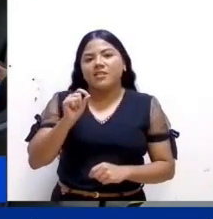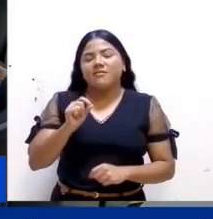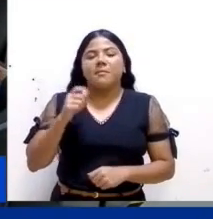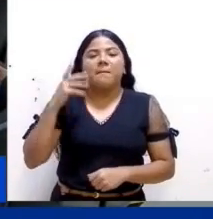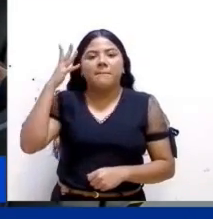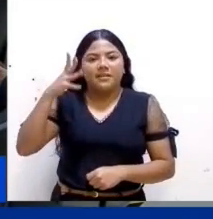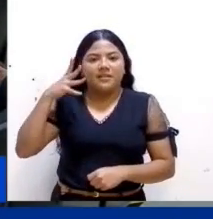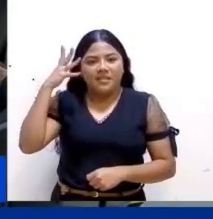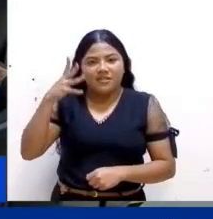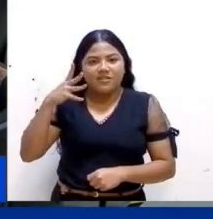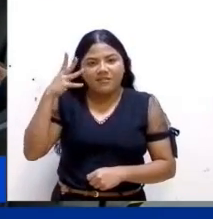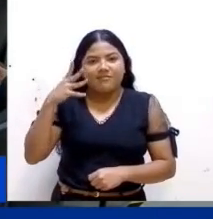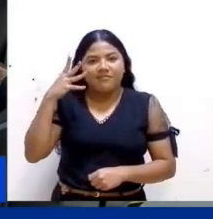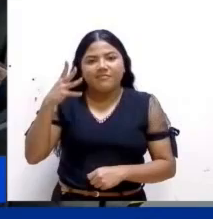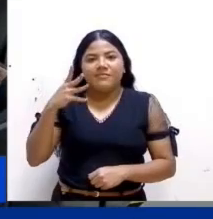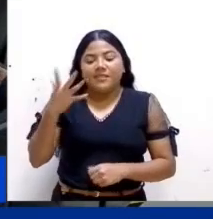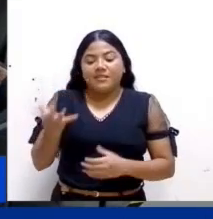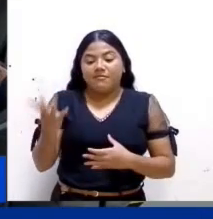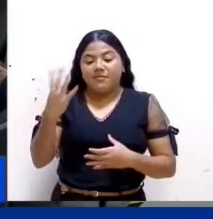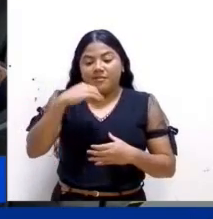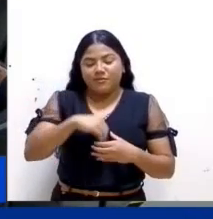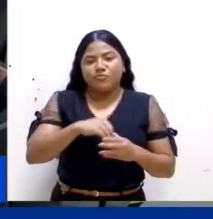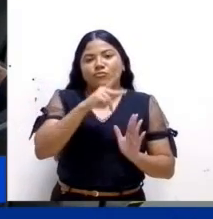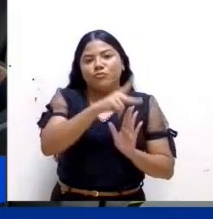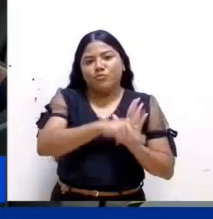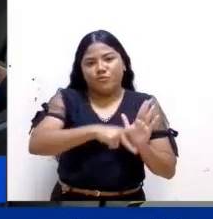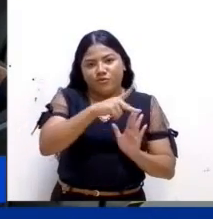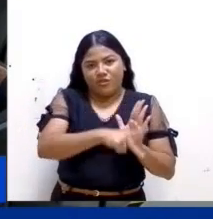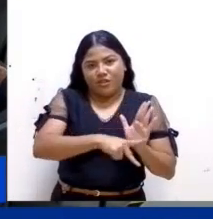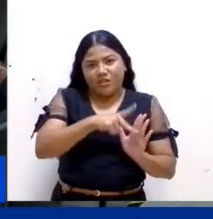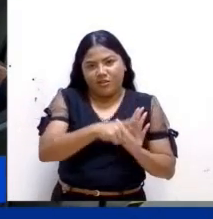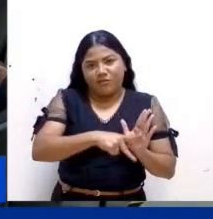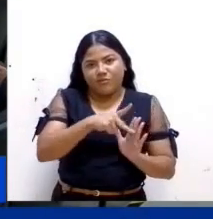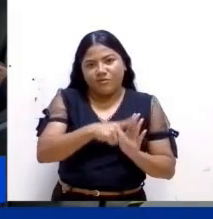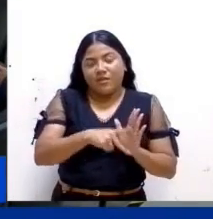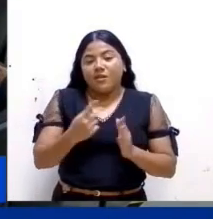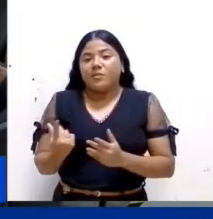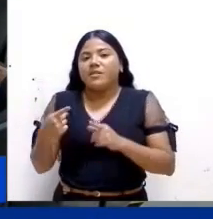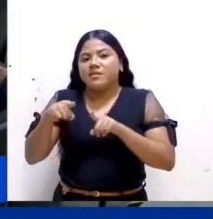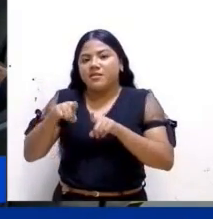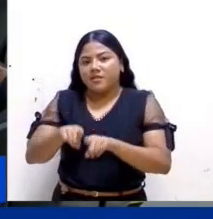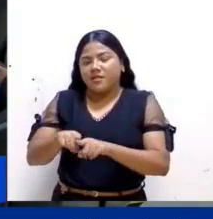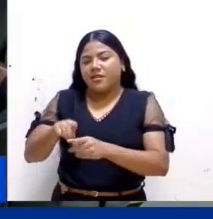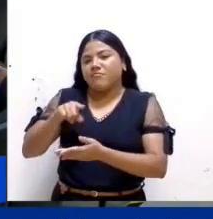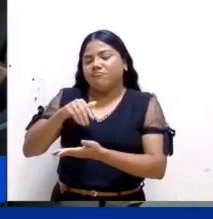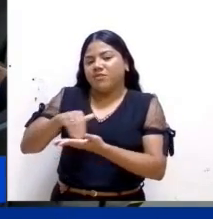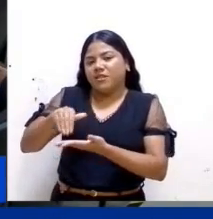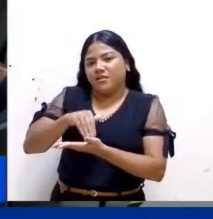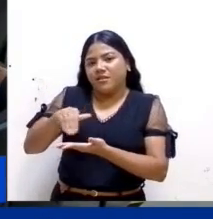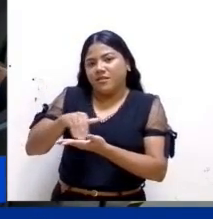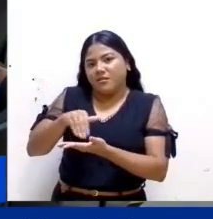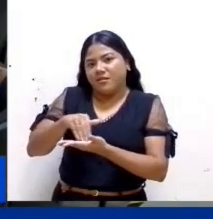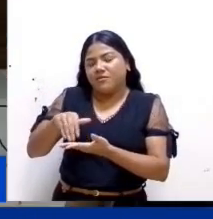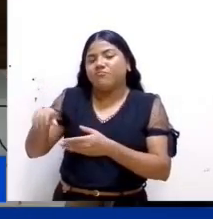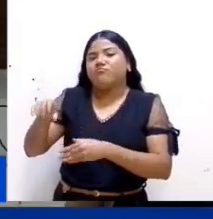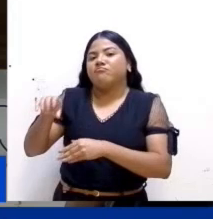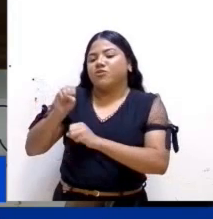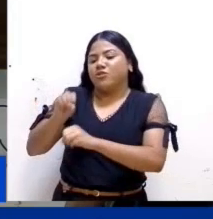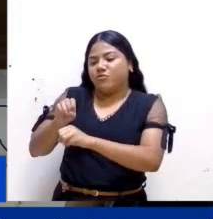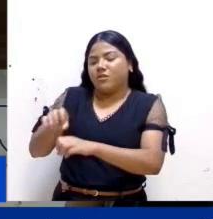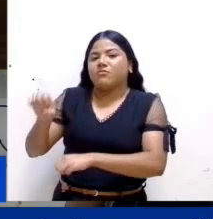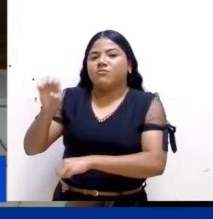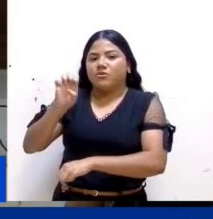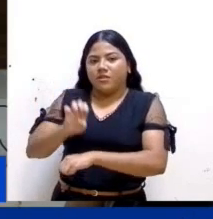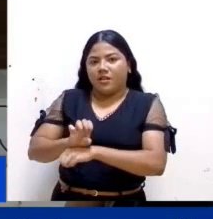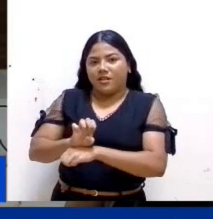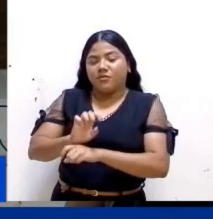público está Colocação localizado do nas primeiras fileiras. Mestre Sabedoria, uma parceria Na da tela, no Secretaria canto de direito Educação do superior, o Estado logo do TREAP, no canto Amapá, direito inferior, janela de Imagem